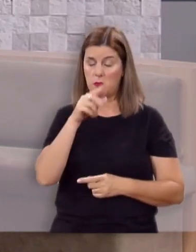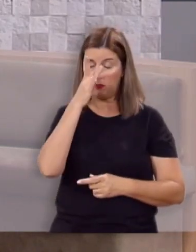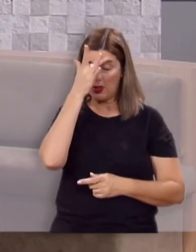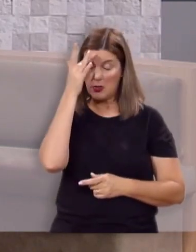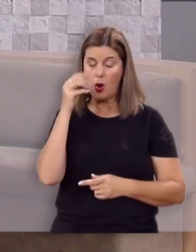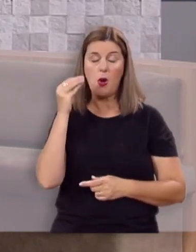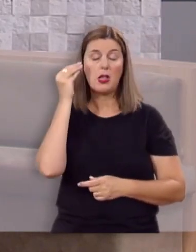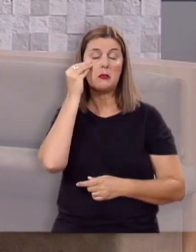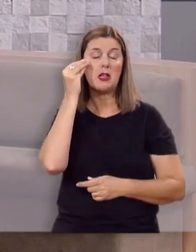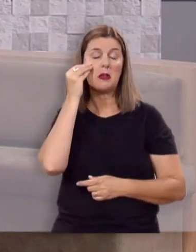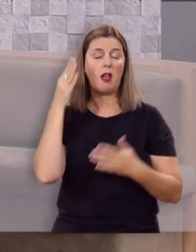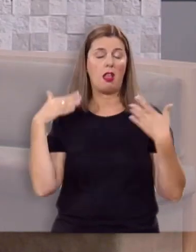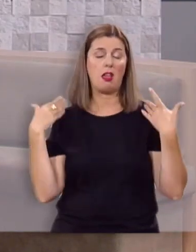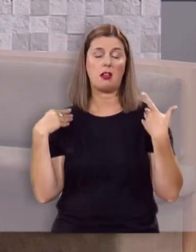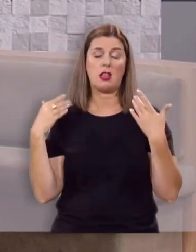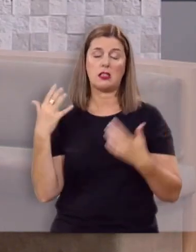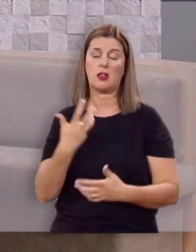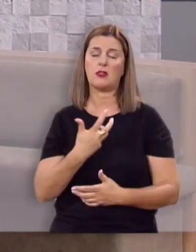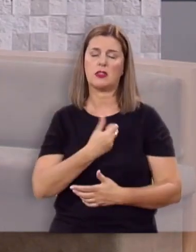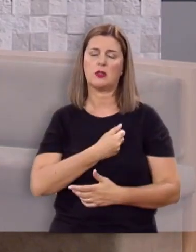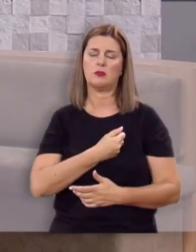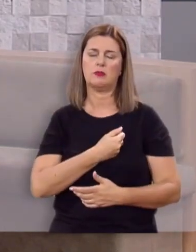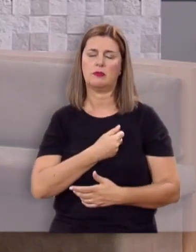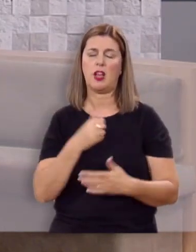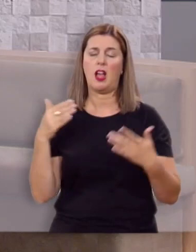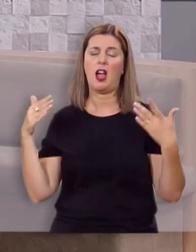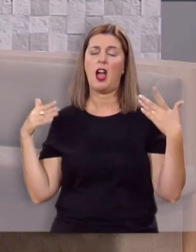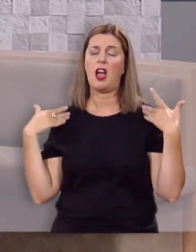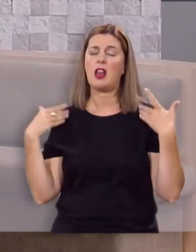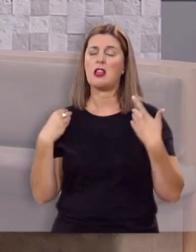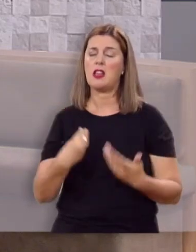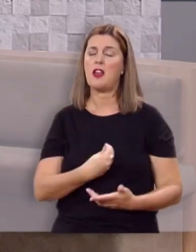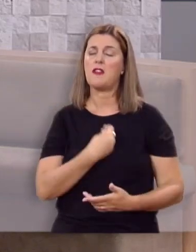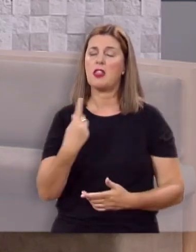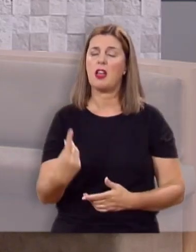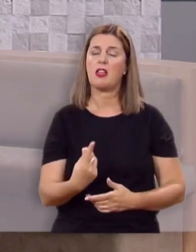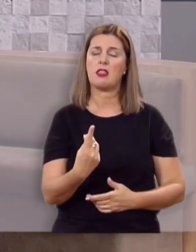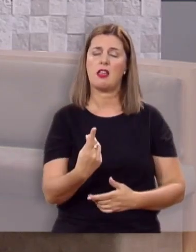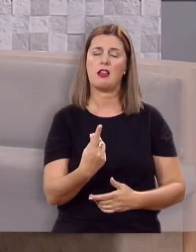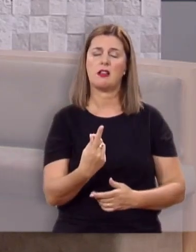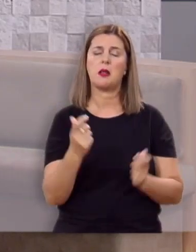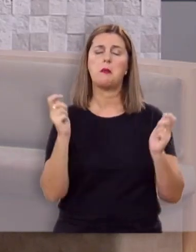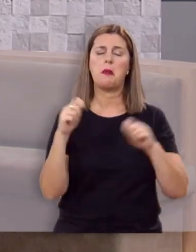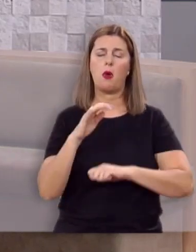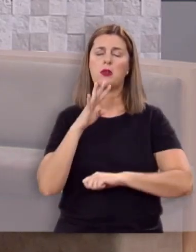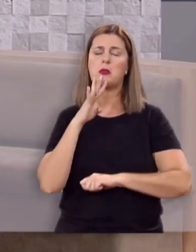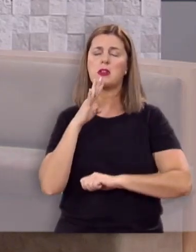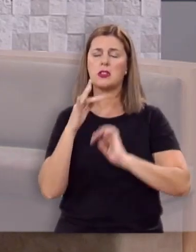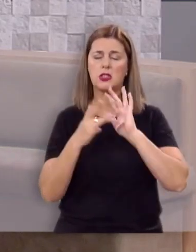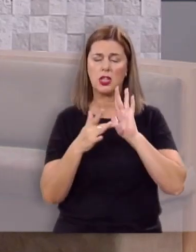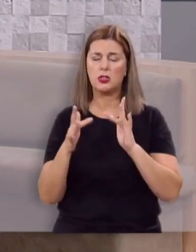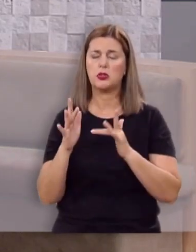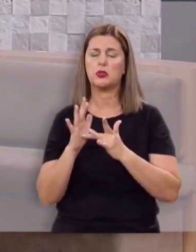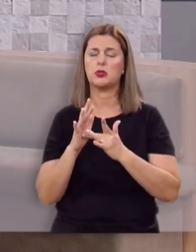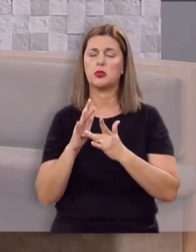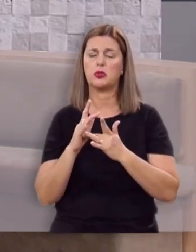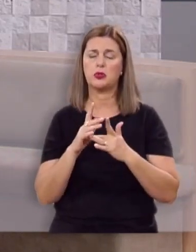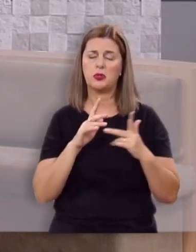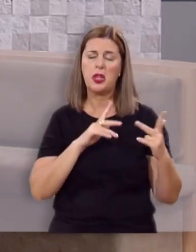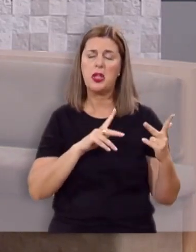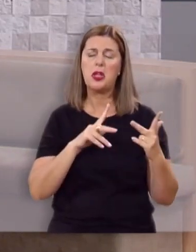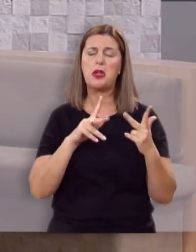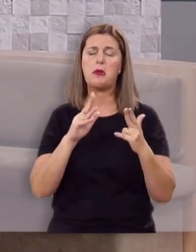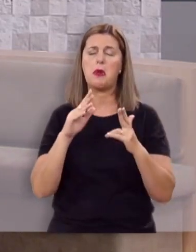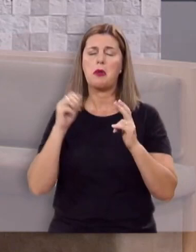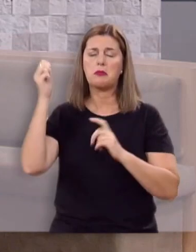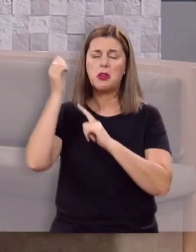para que eles experimentem a alegria da salvação, a alegria da vida eterna, e possam conhecer a Jesus